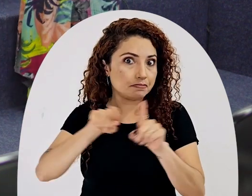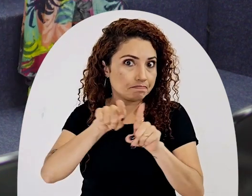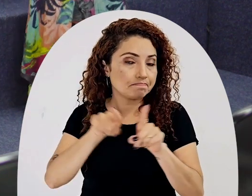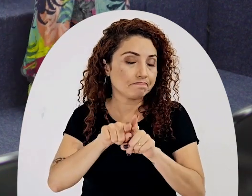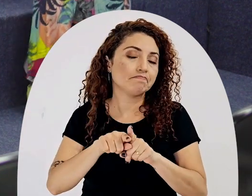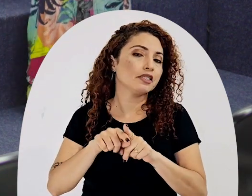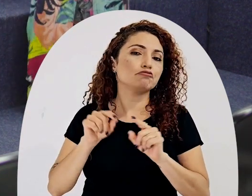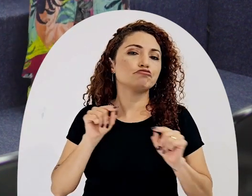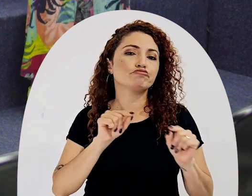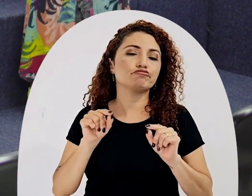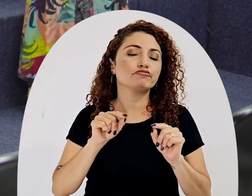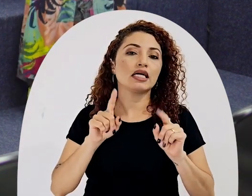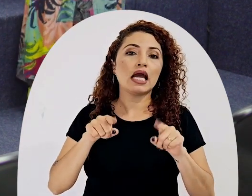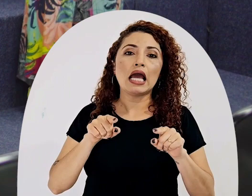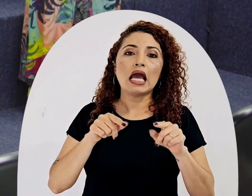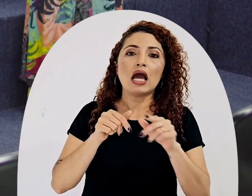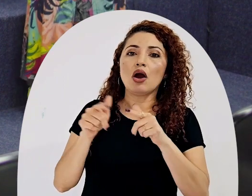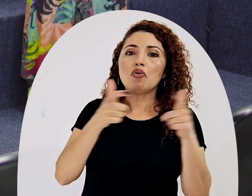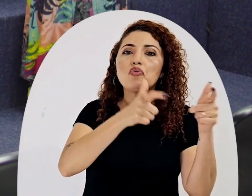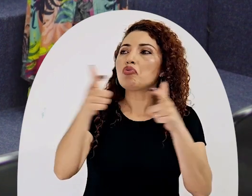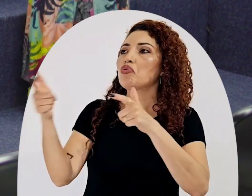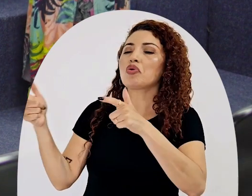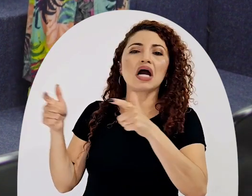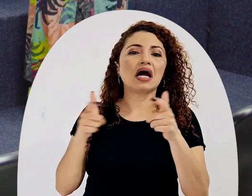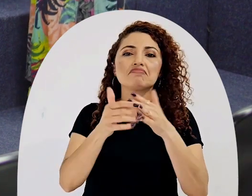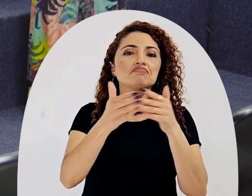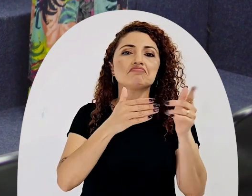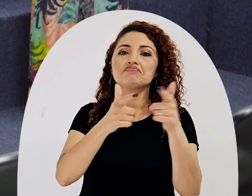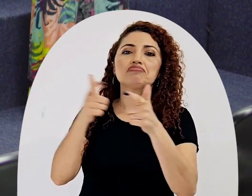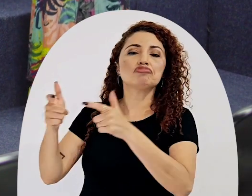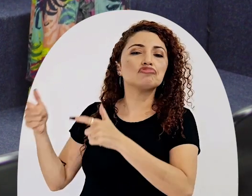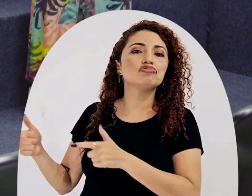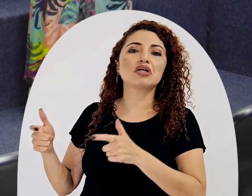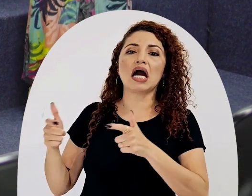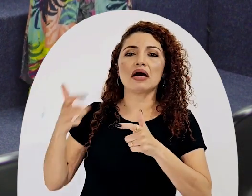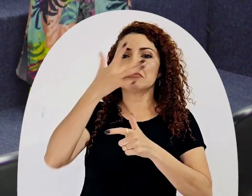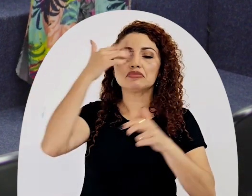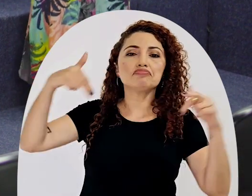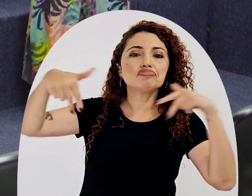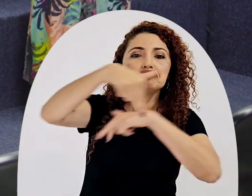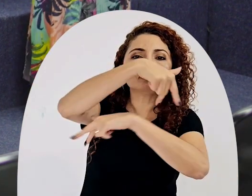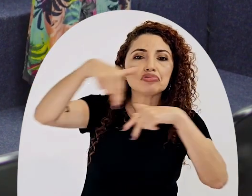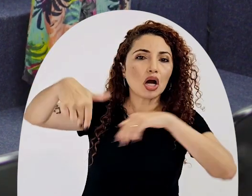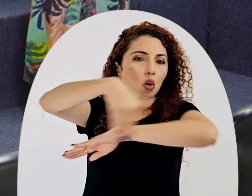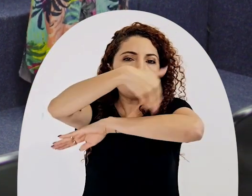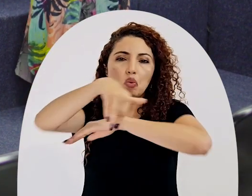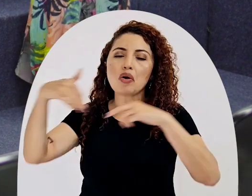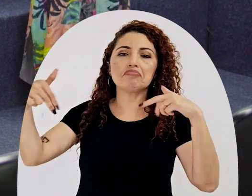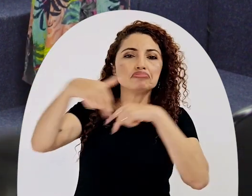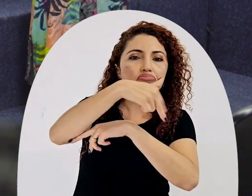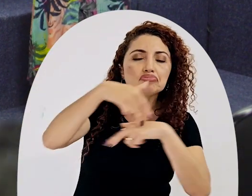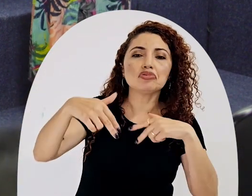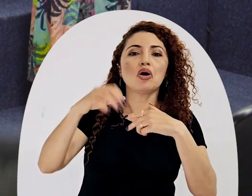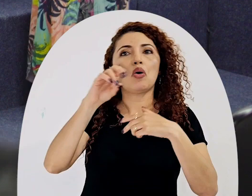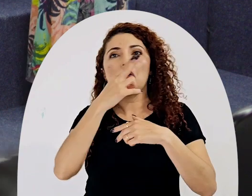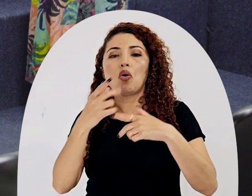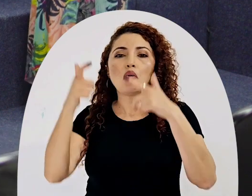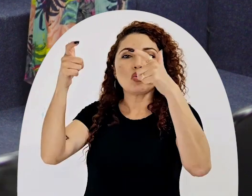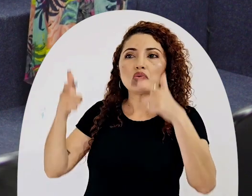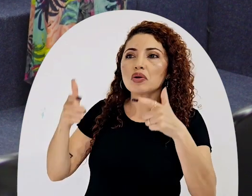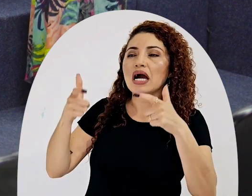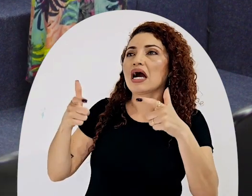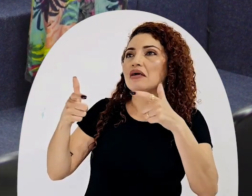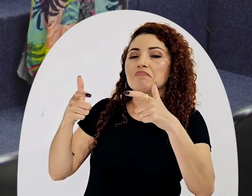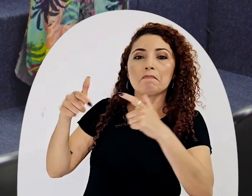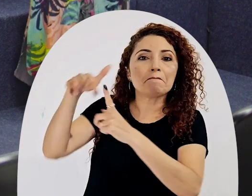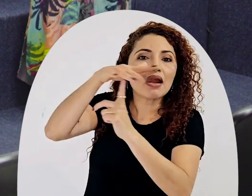que geralmente é cometido nos espaços públicos, nos espaços, seja espaços de circulação, como as ruas, ou espaços de permanência,